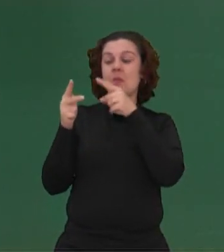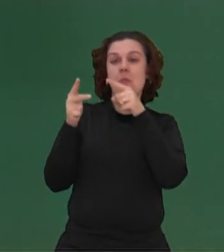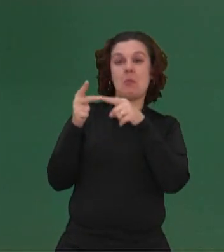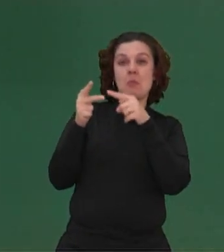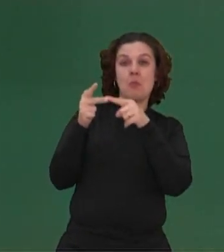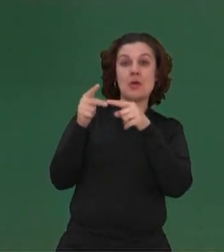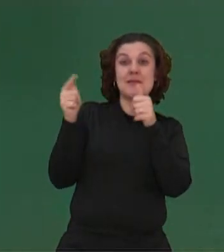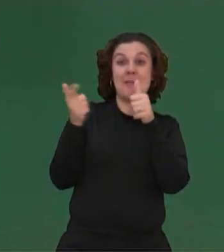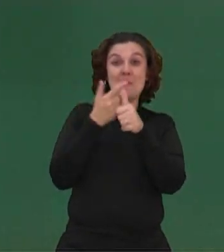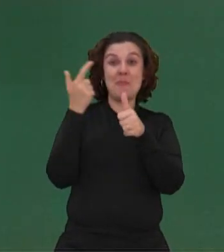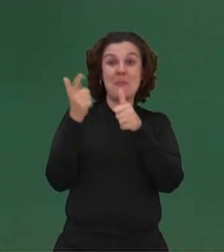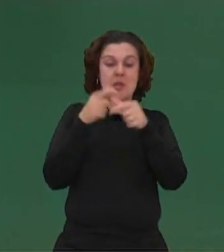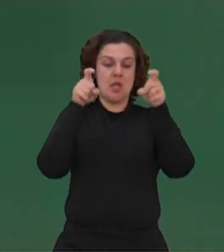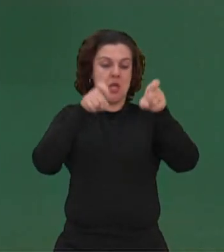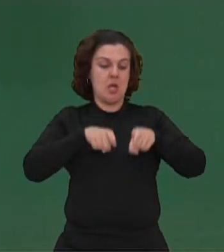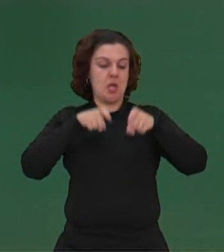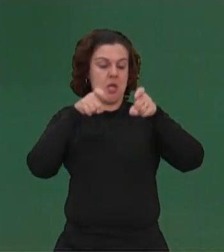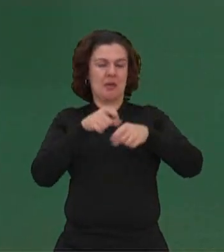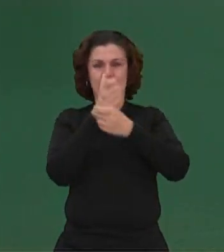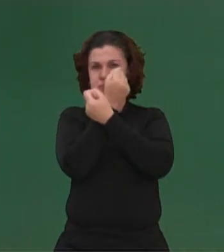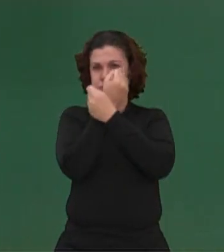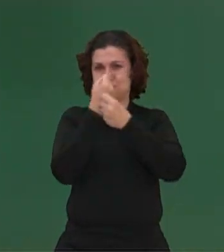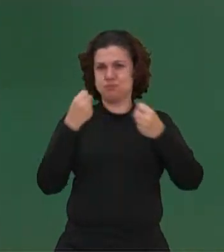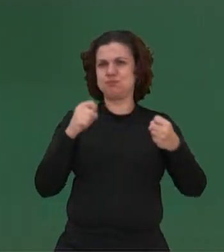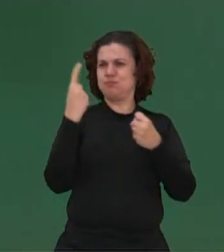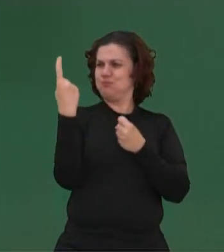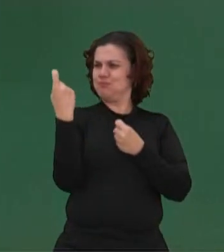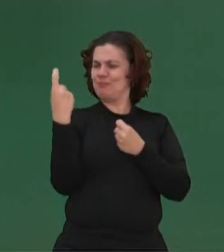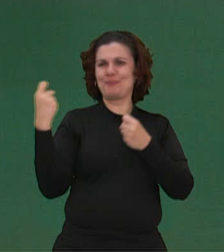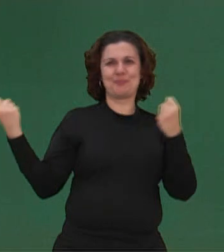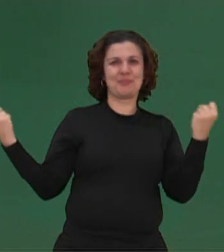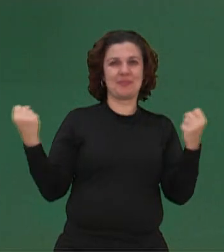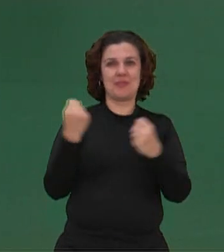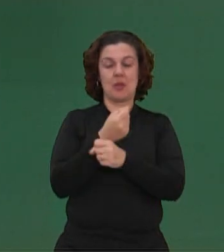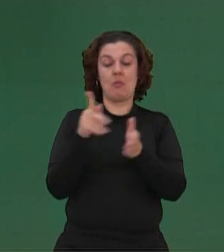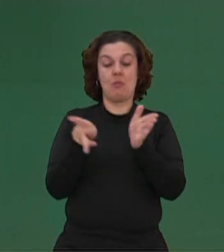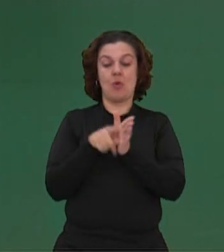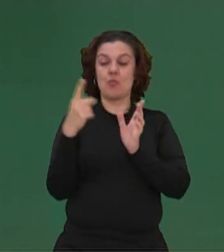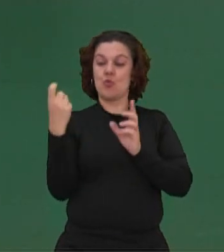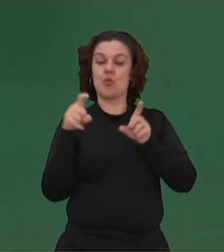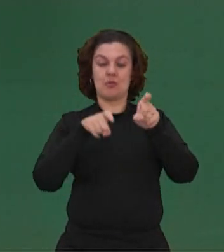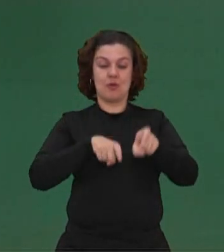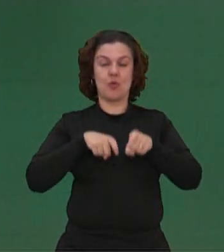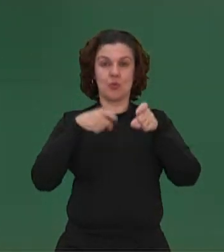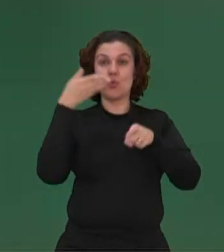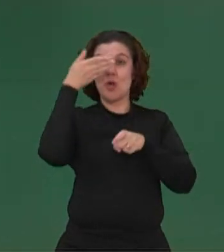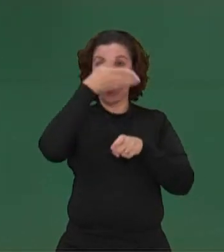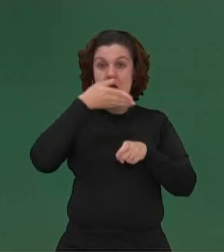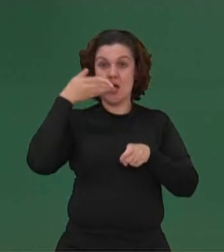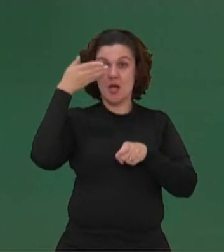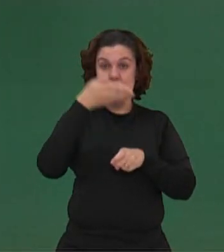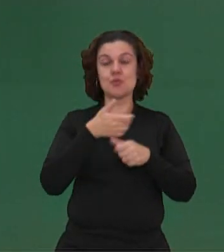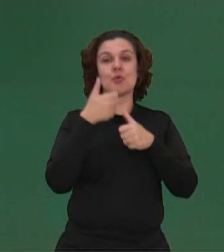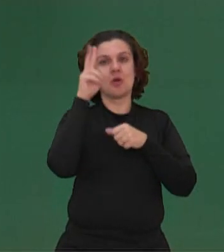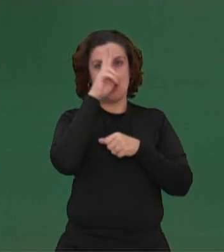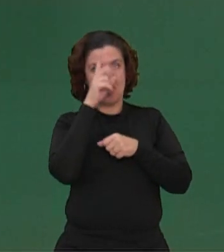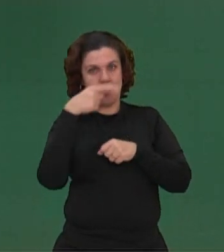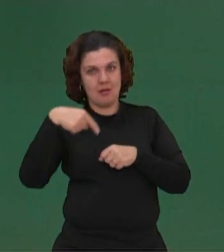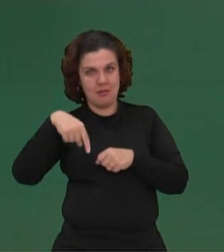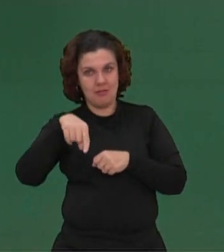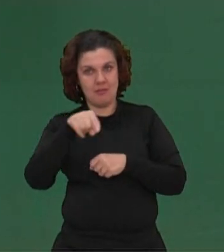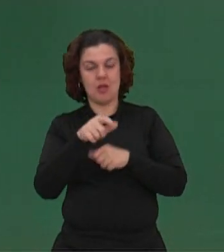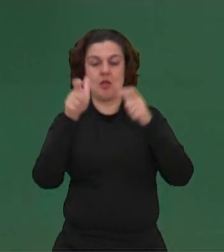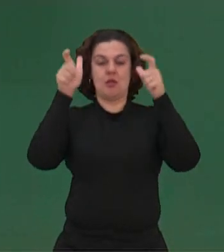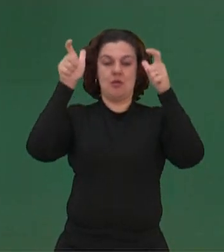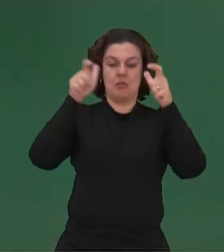foi a primeira grande produção colonial, usando o sistema de plantation. Grande propriedade rural,